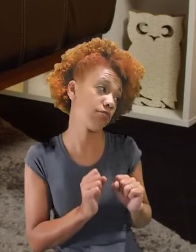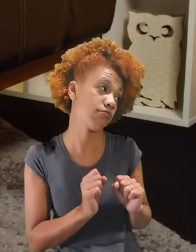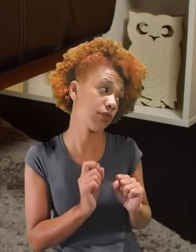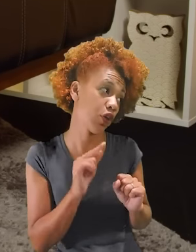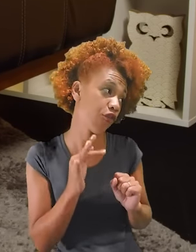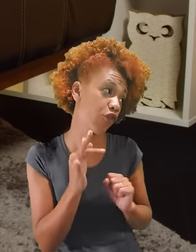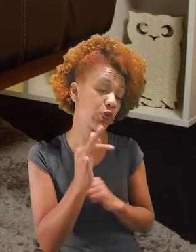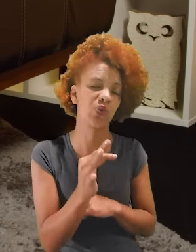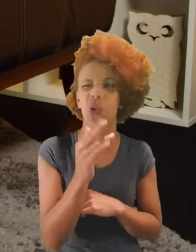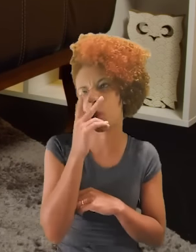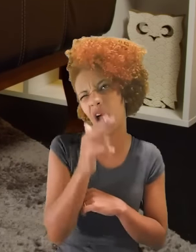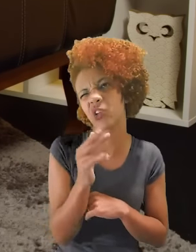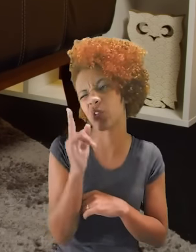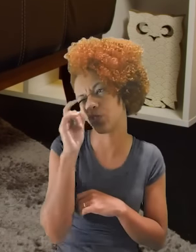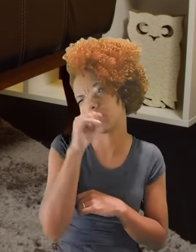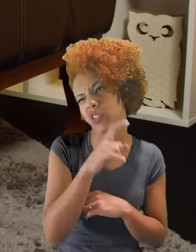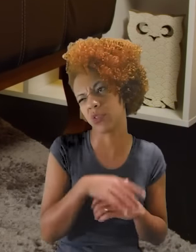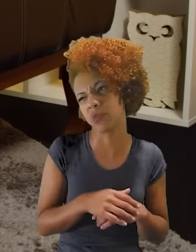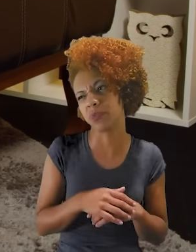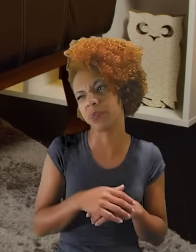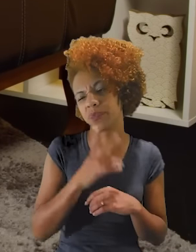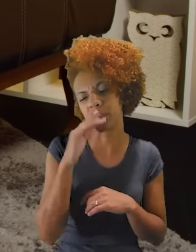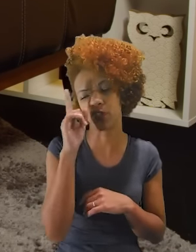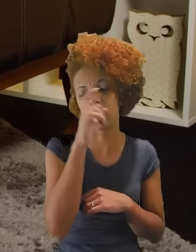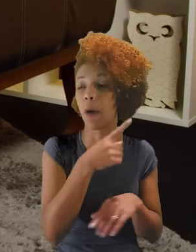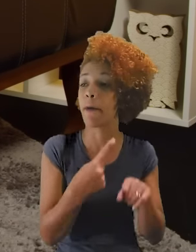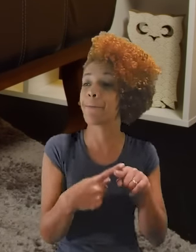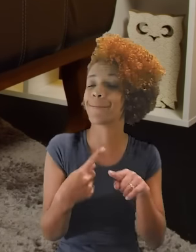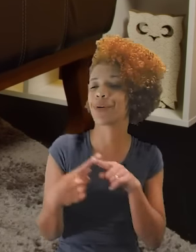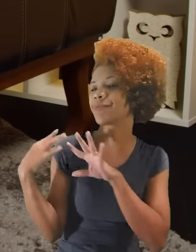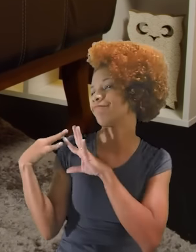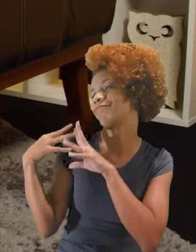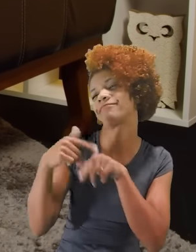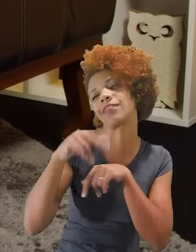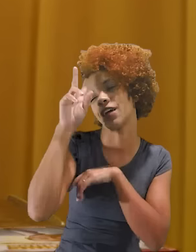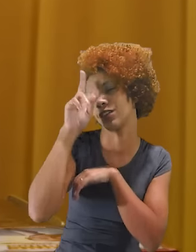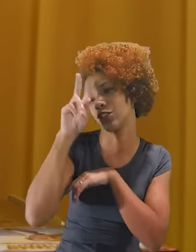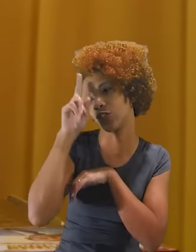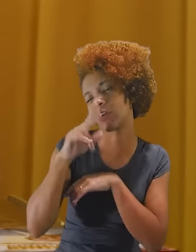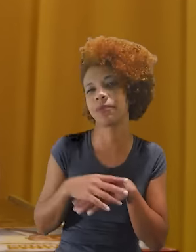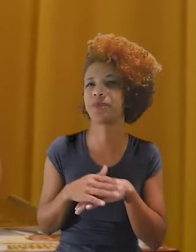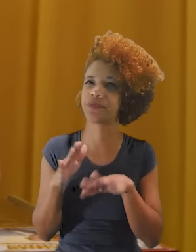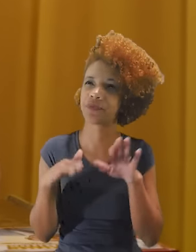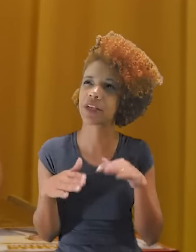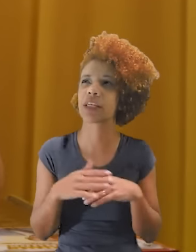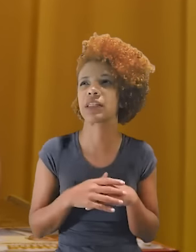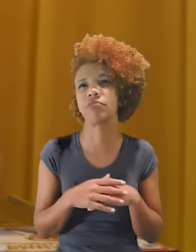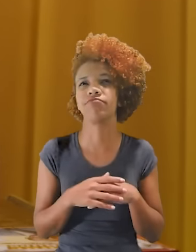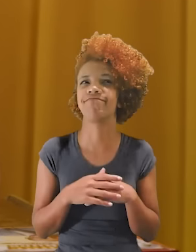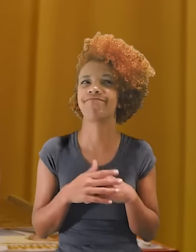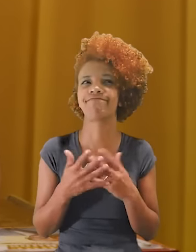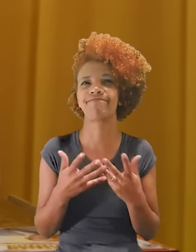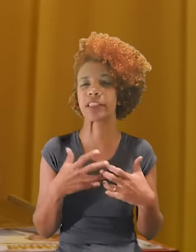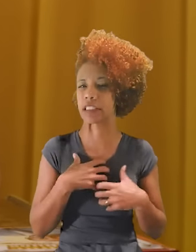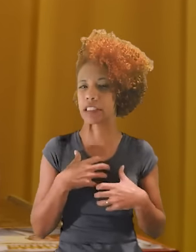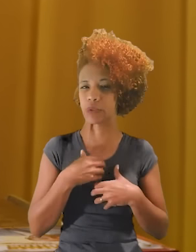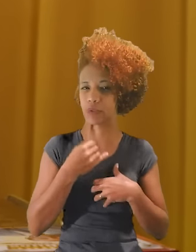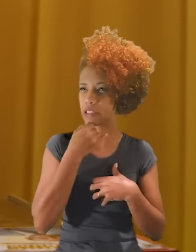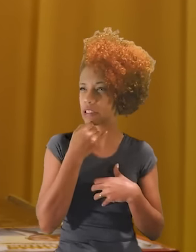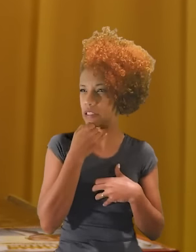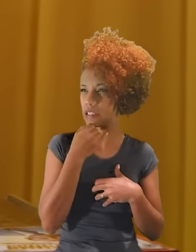façam. Acho difícil, mas assim... Acho, cara, porque o legado, assim... Eu, às vezes, sinto até um